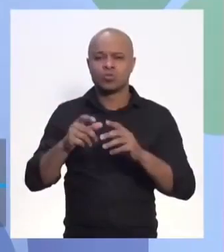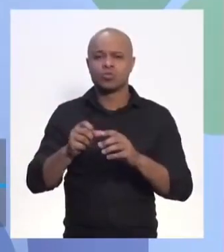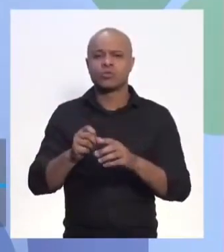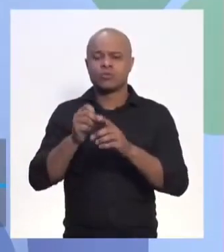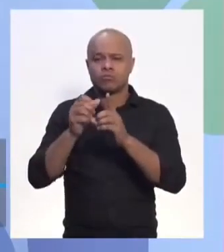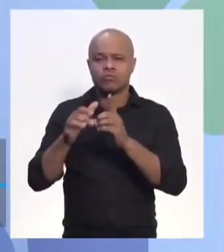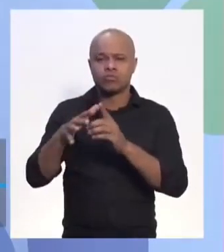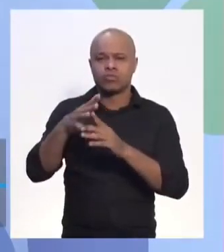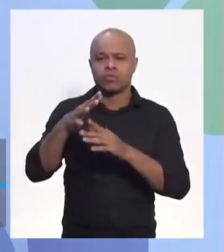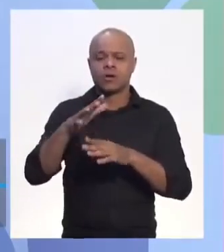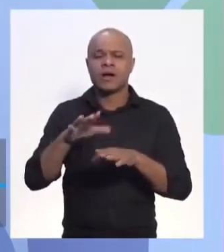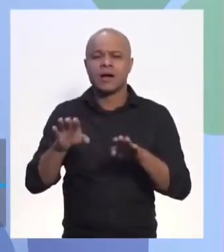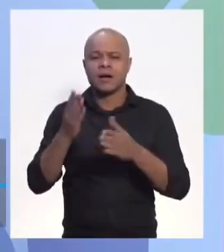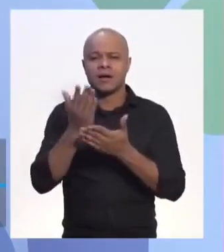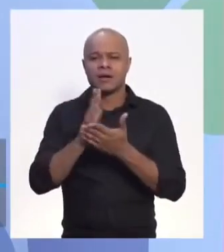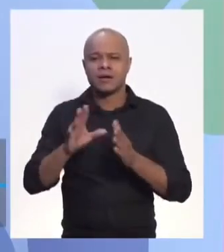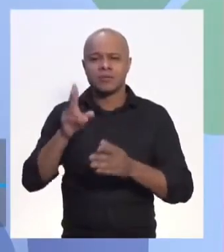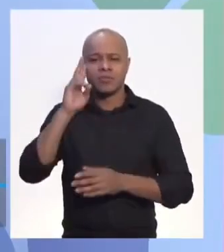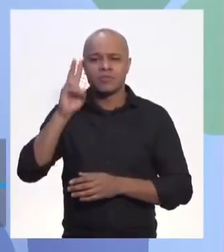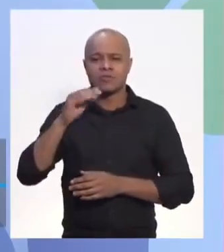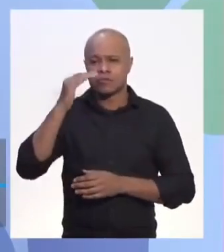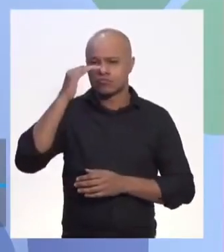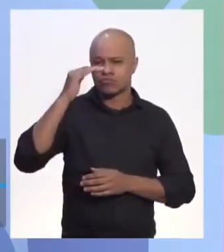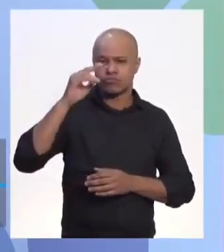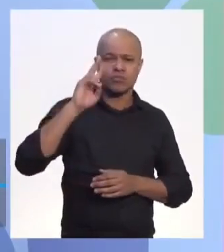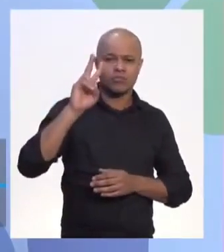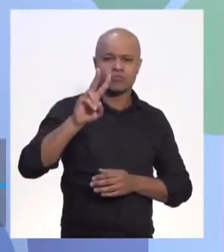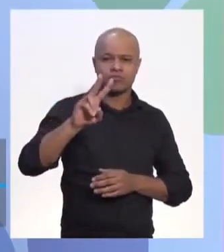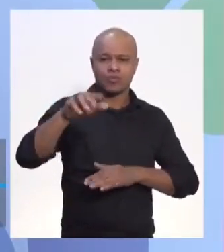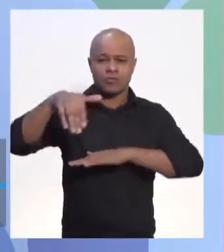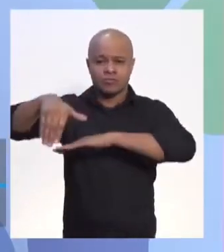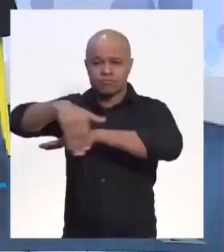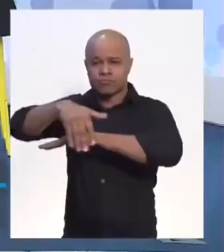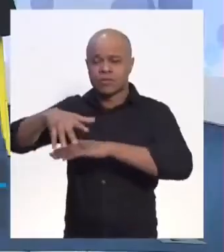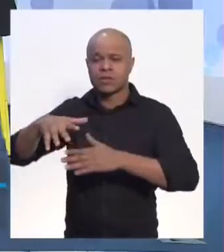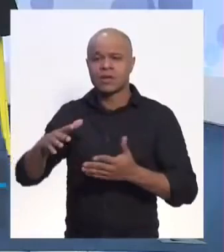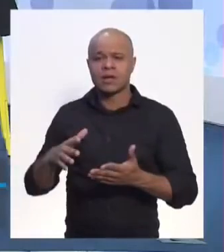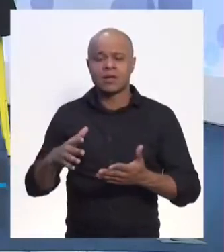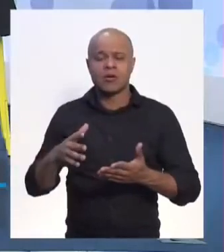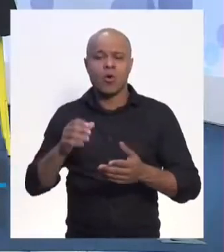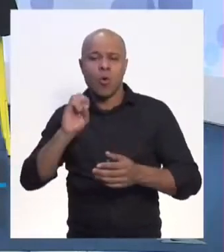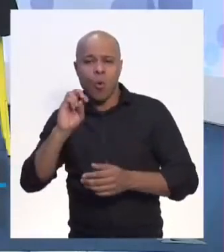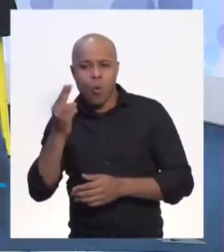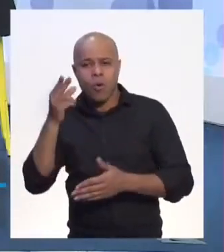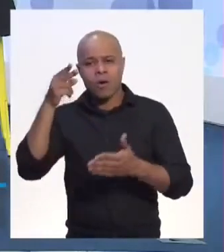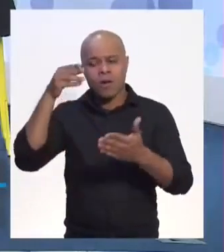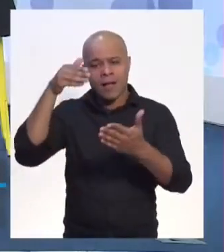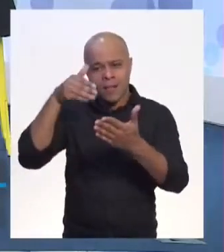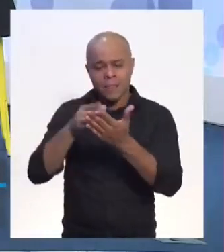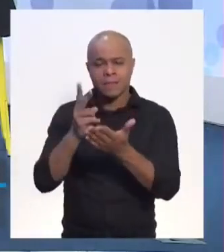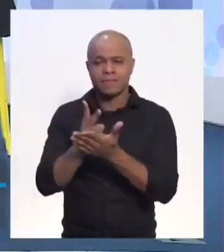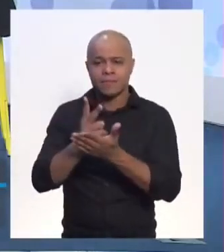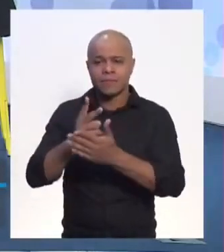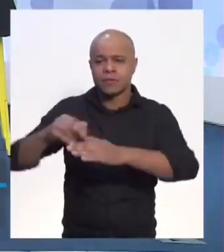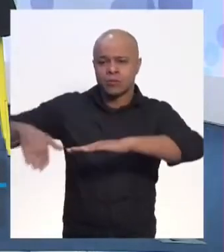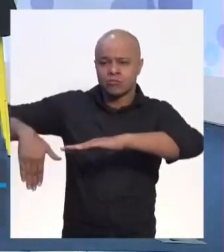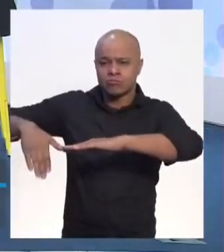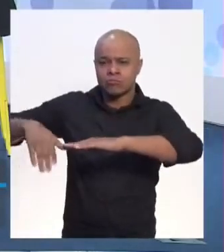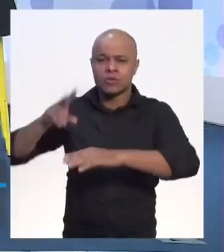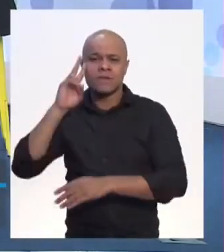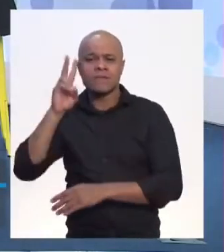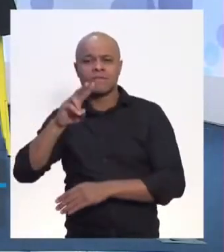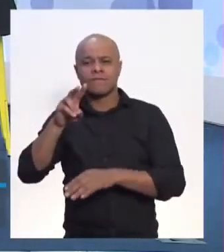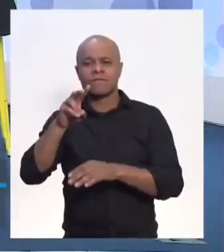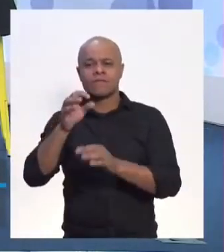pode. É. Quando a gente olha lá a linha do horizonte, nós temos uma transversal. Nossa, a gente retira tantas relações